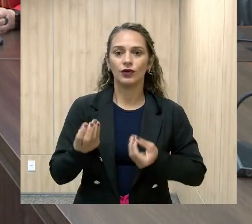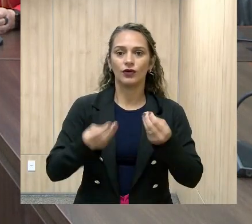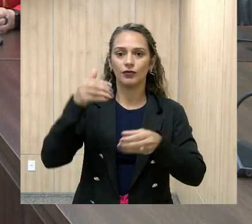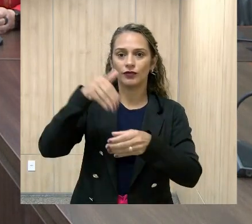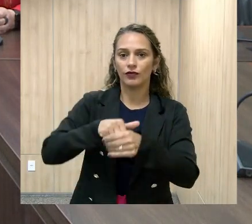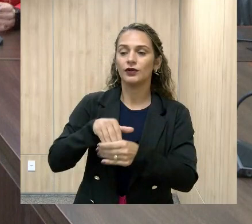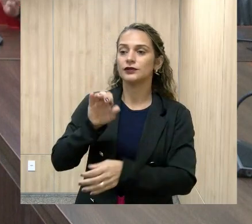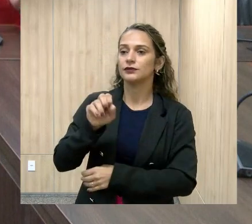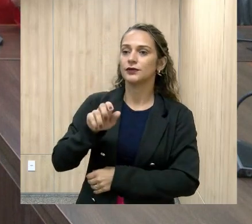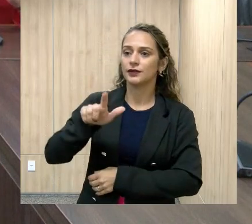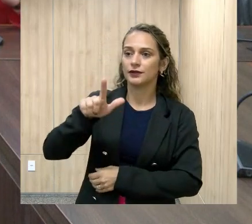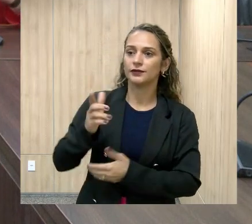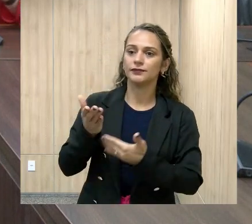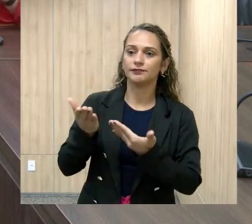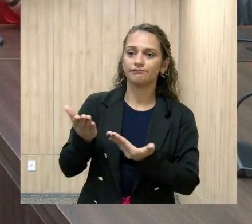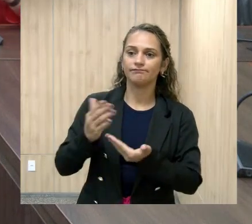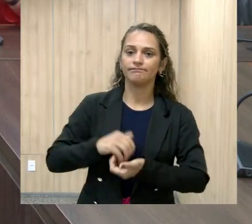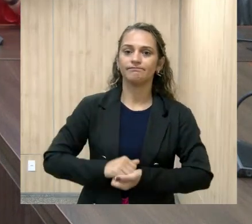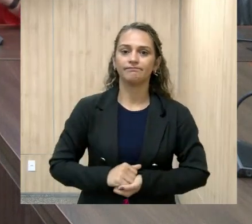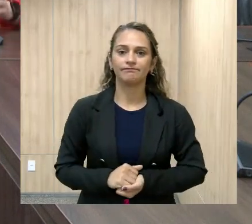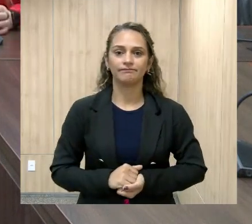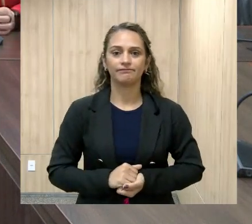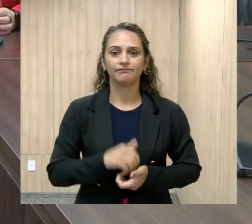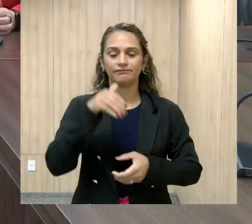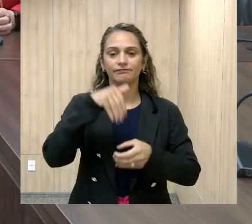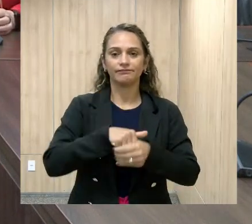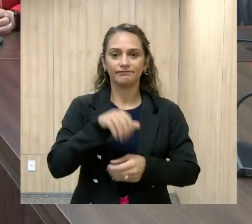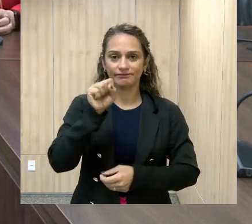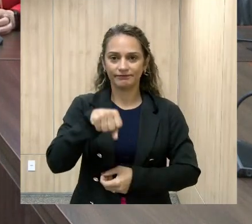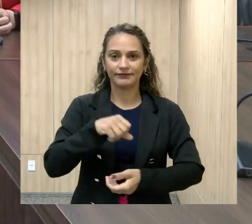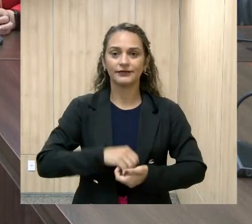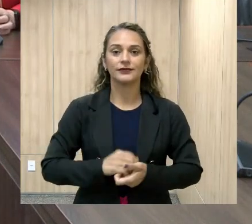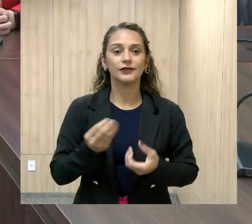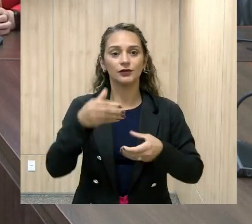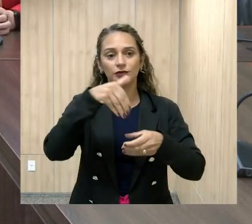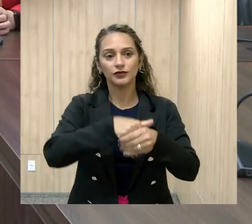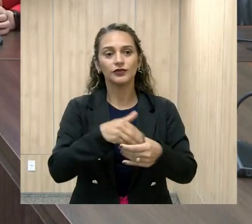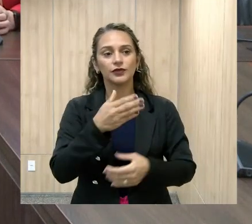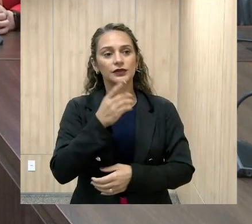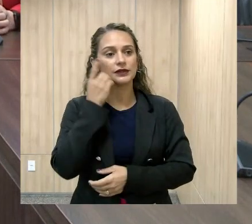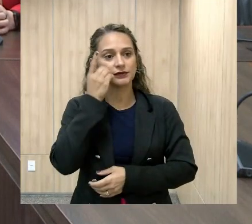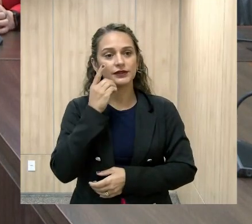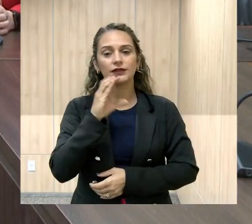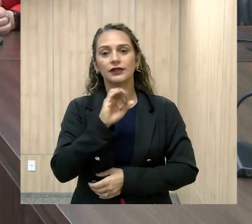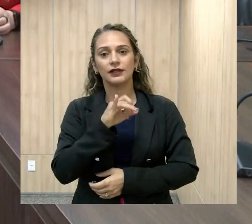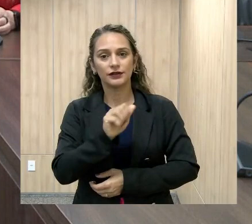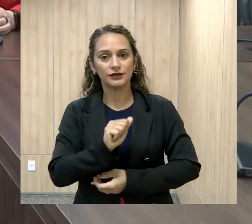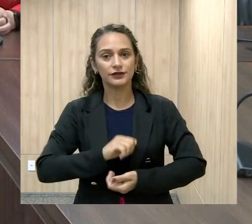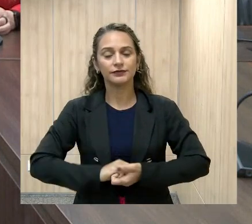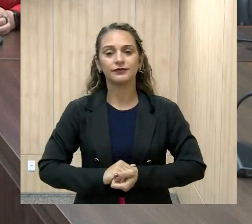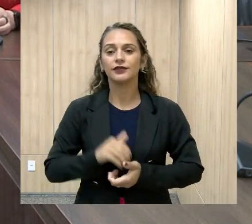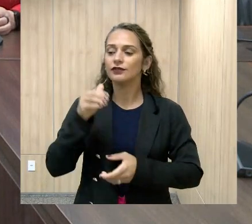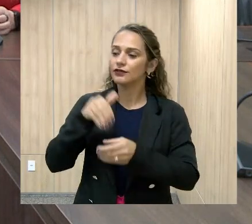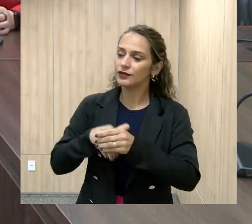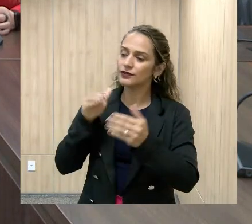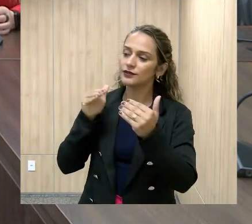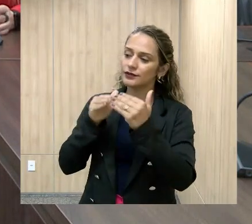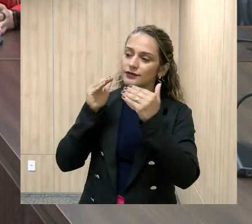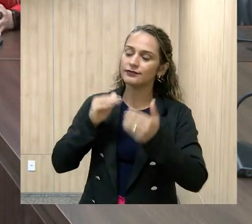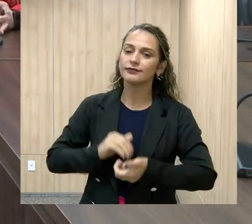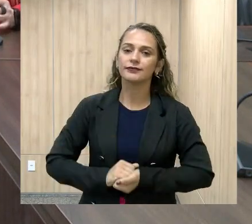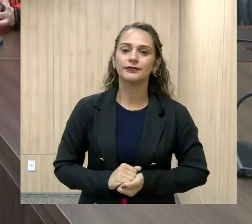como voto Deputados voto sim como volta a deputada Claudinha de Jesus